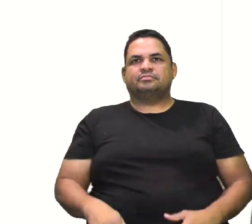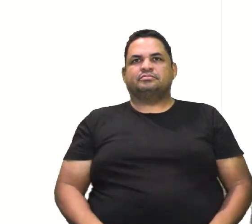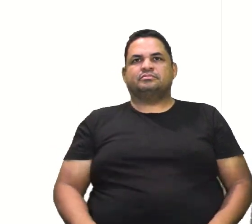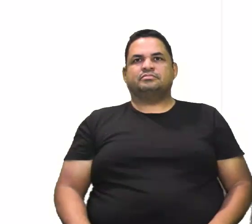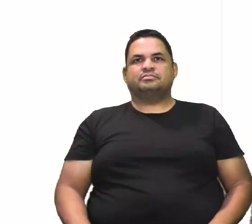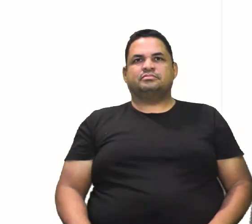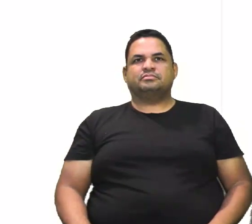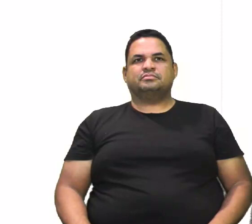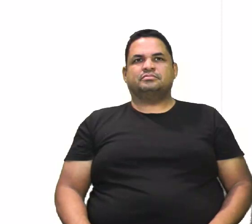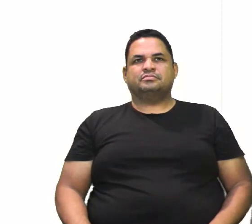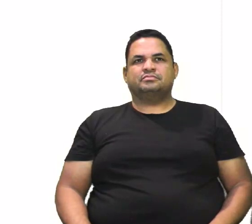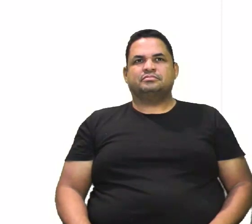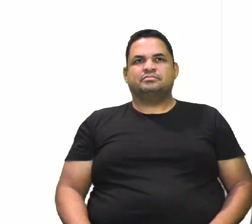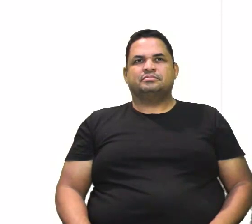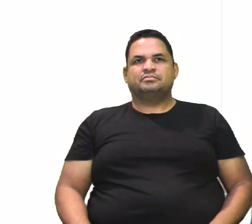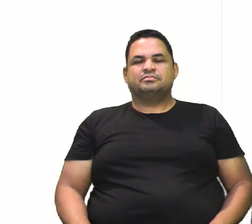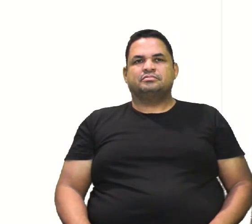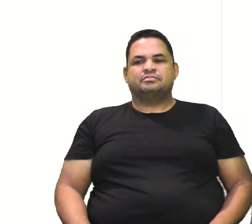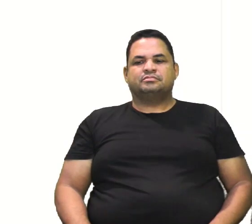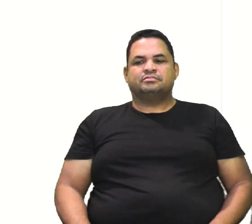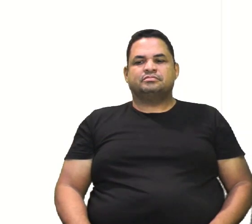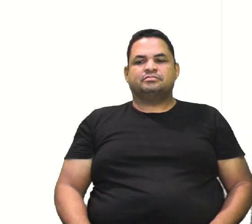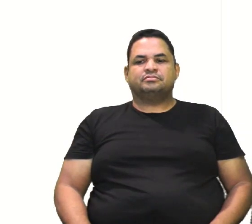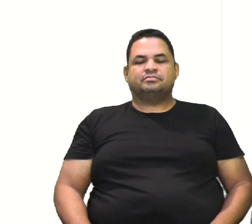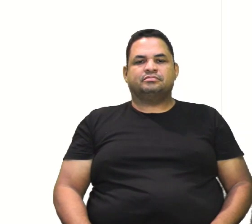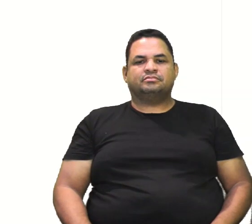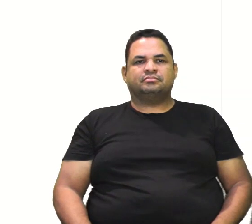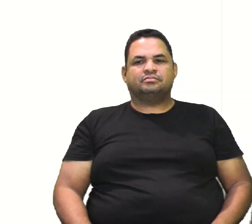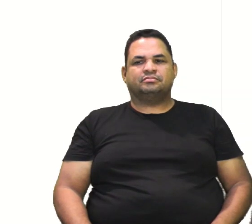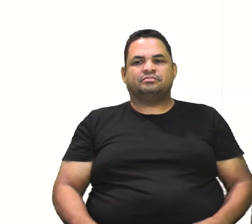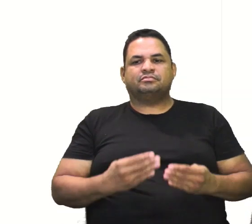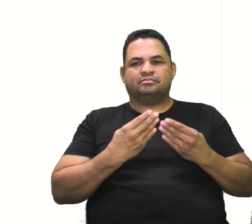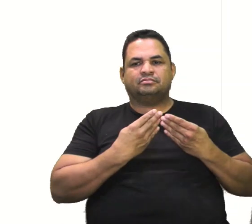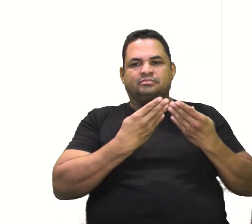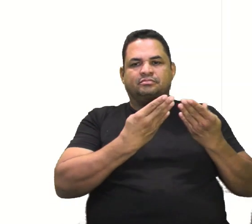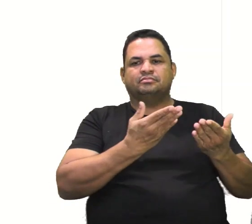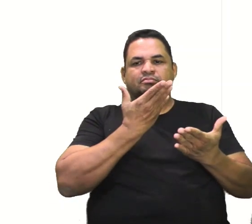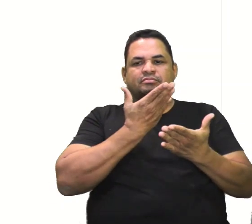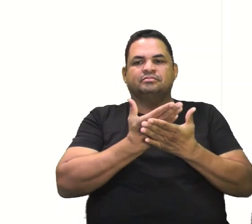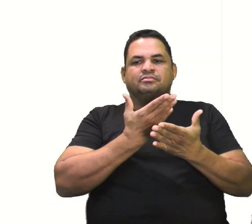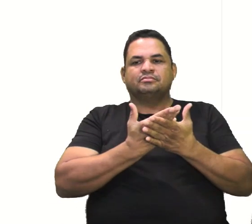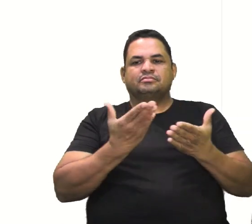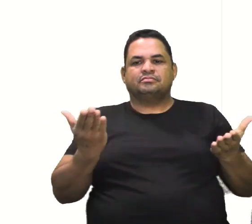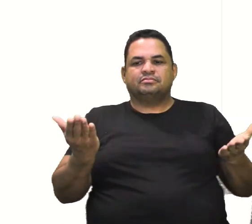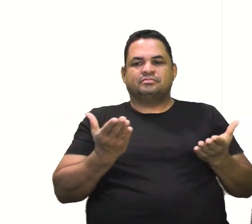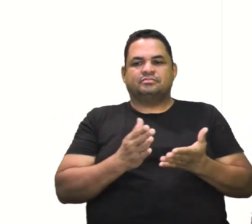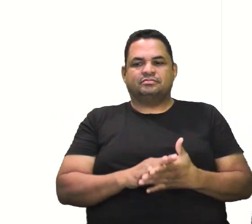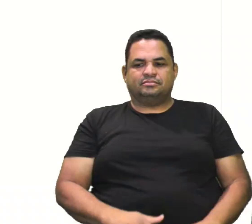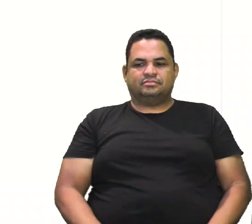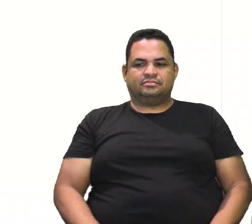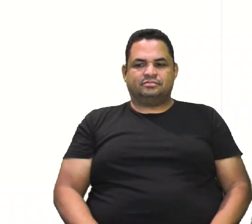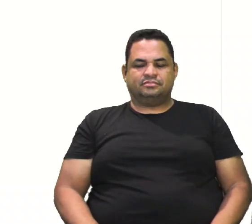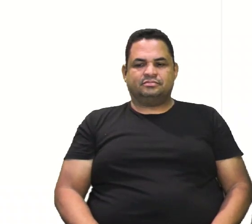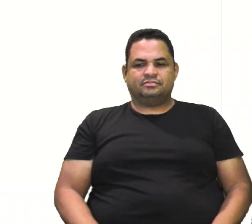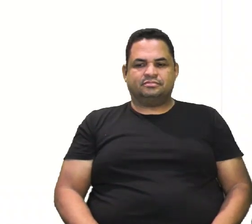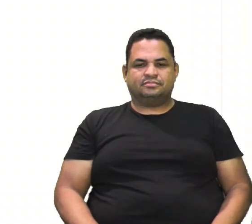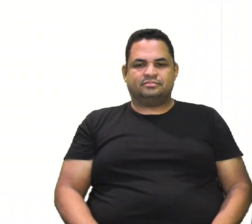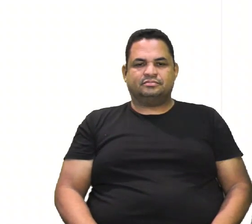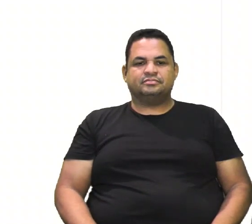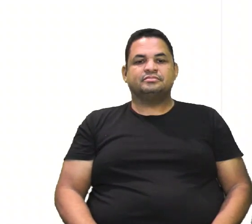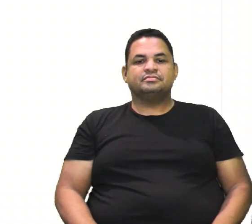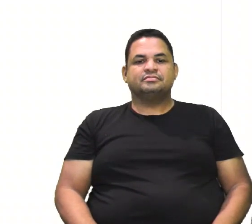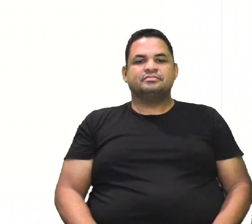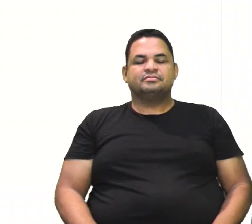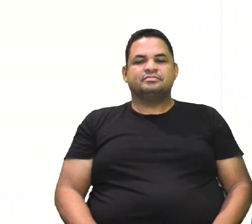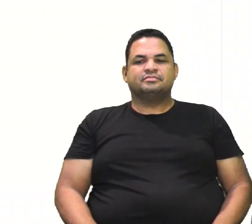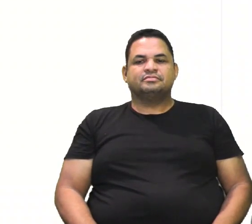vamos de homenagem do dia, né? O oferecimento da aula do dia vai